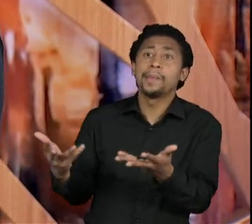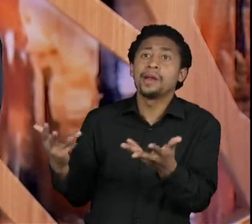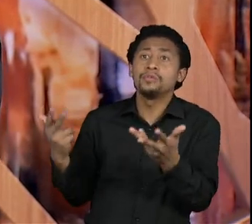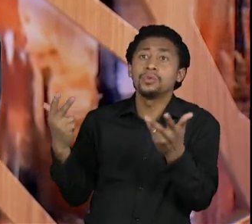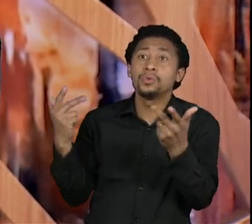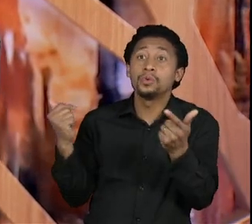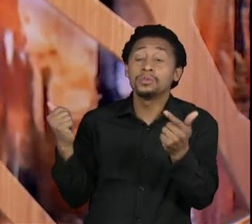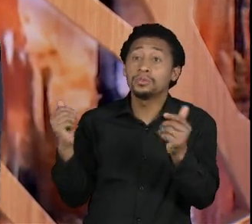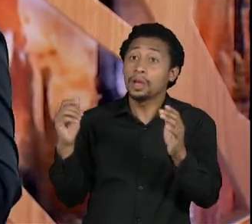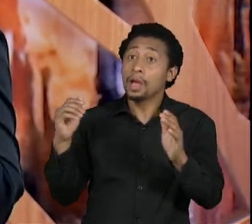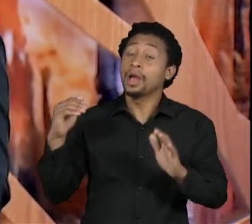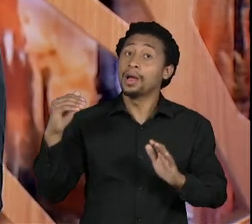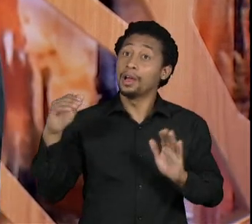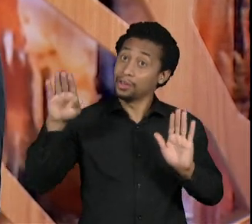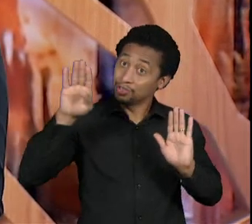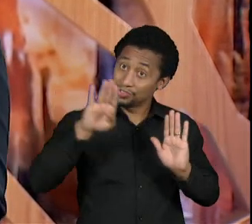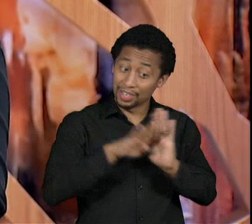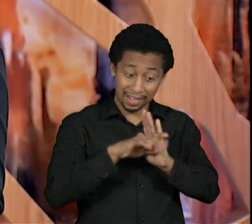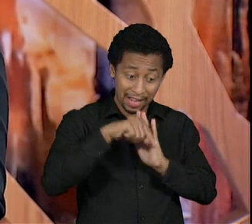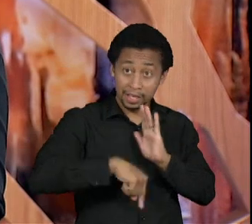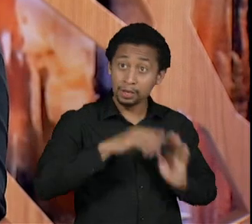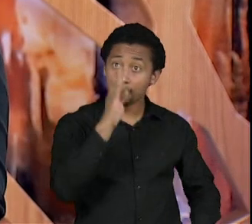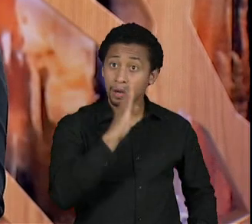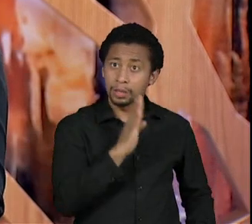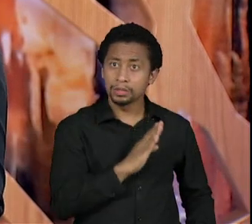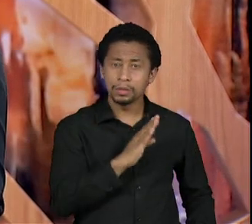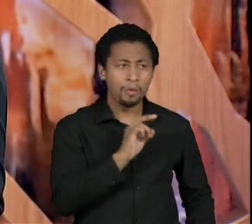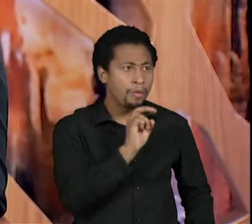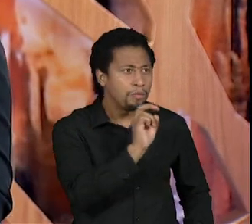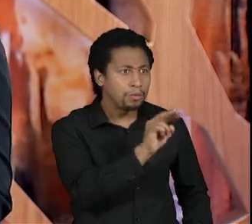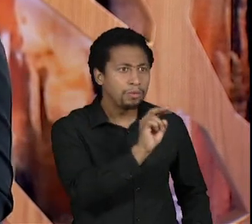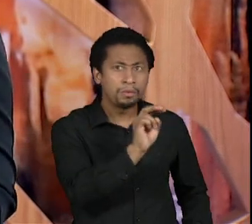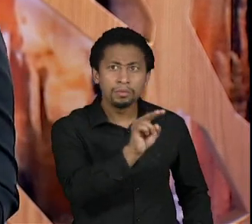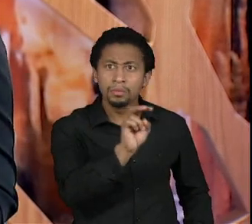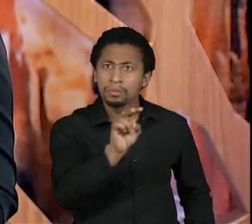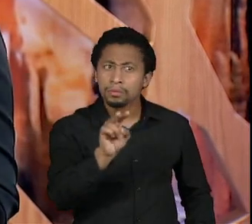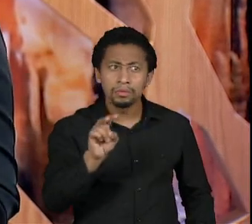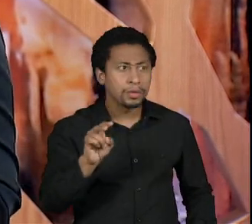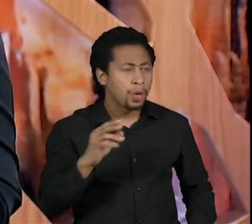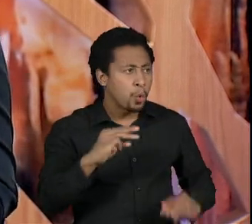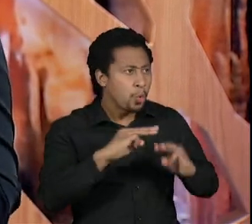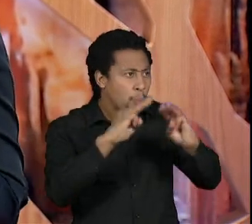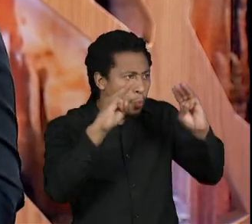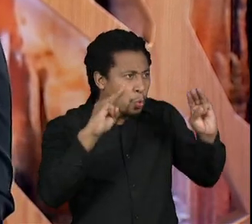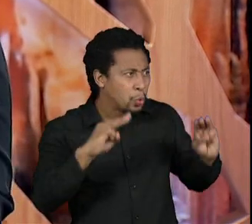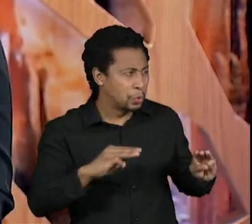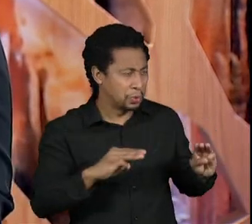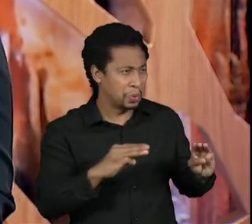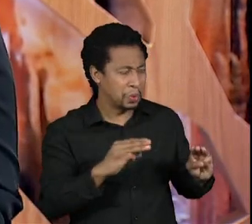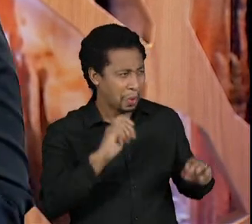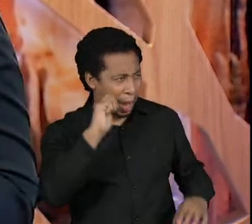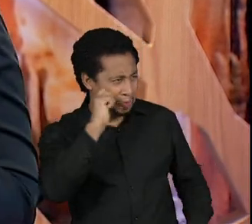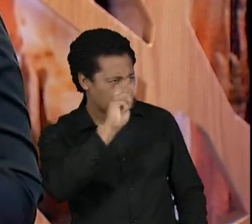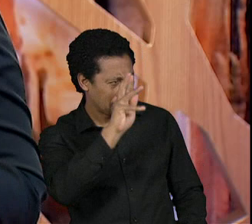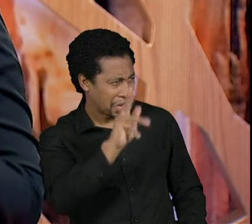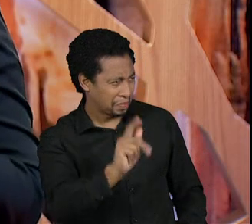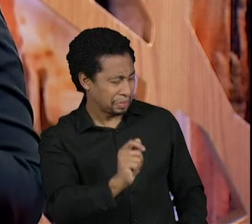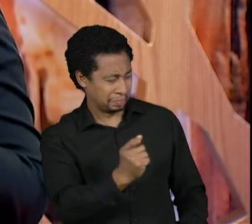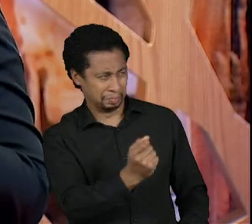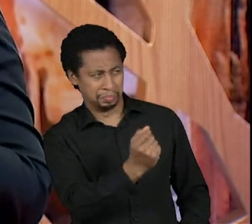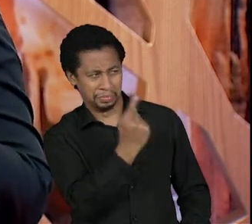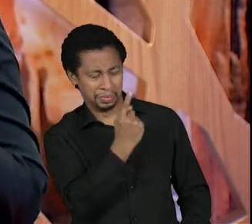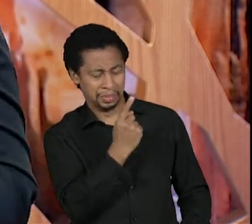de entrar no museu, começar a ver e ficar simplesmente calada. Não conseguia. Eu não